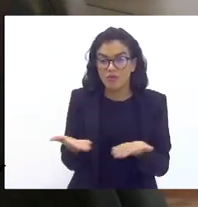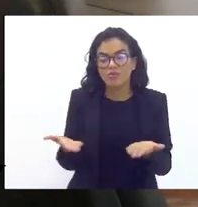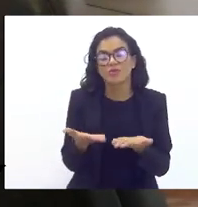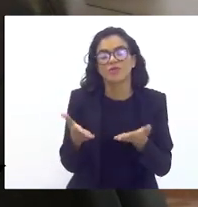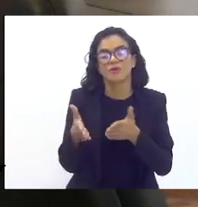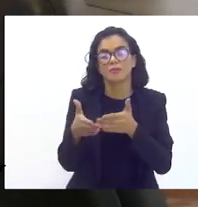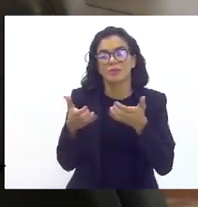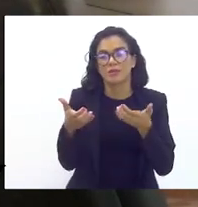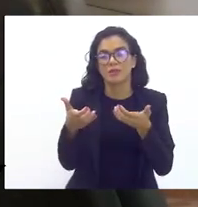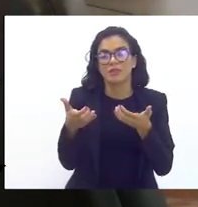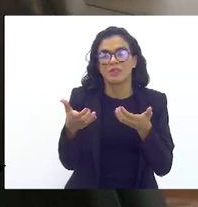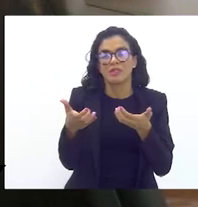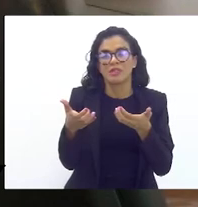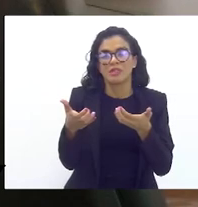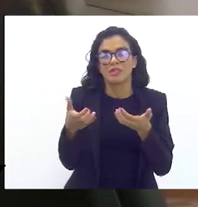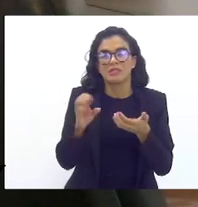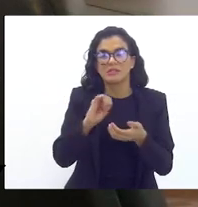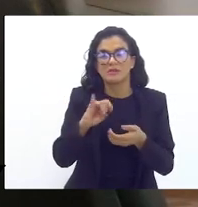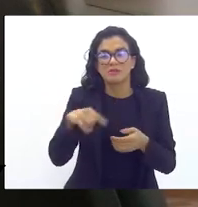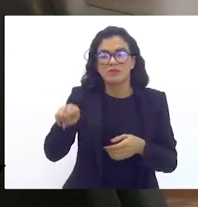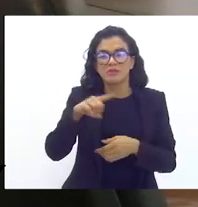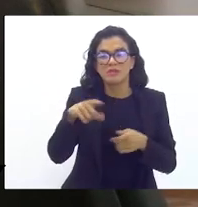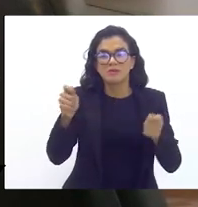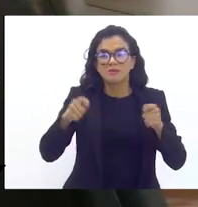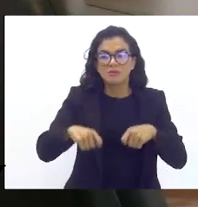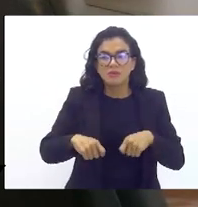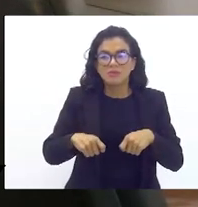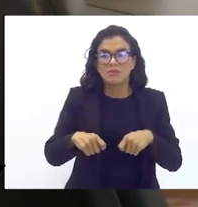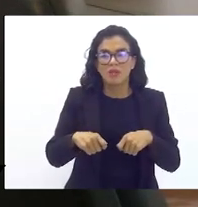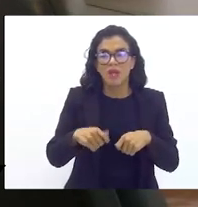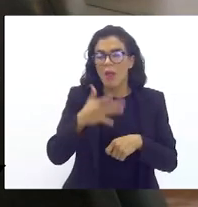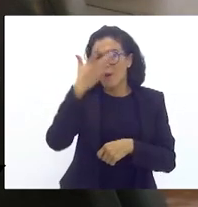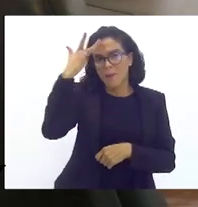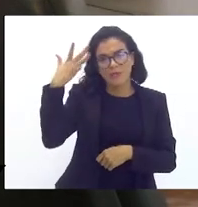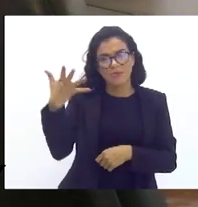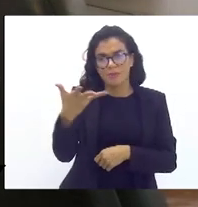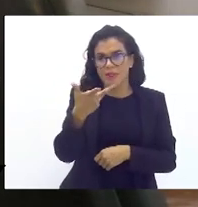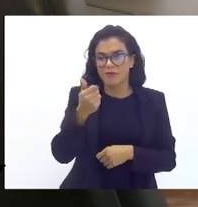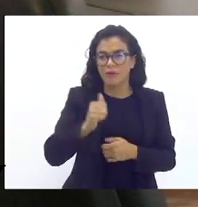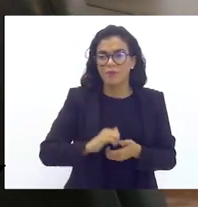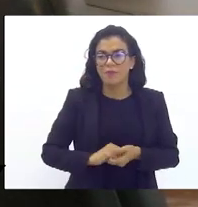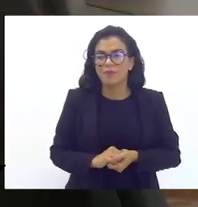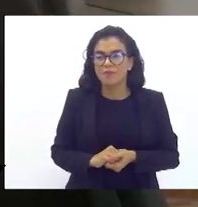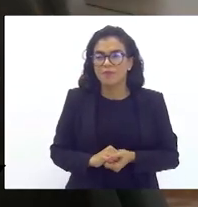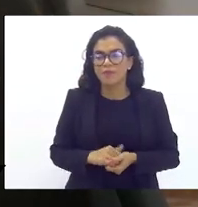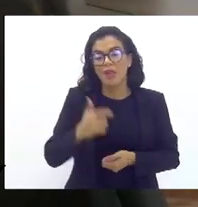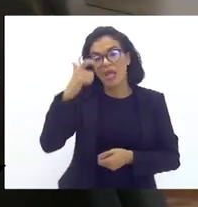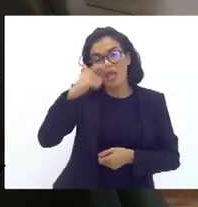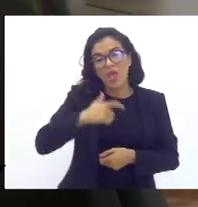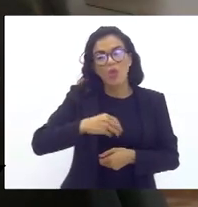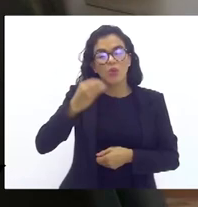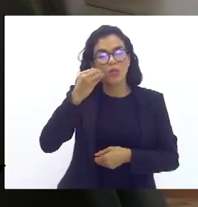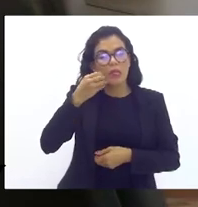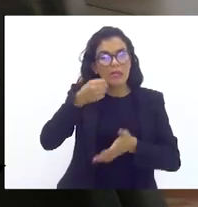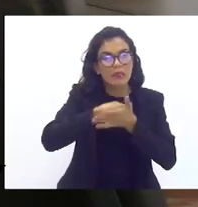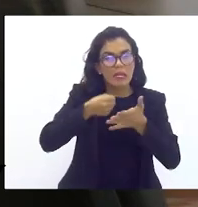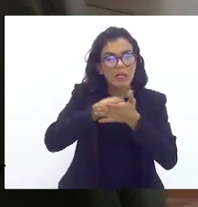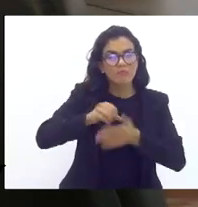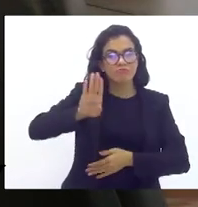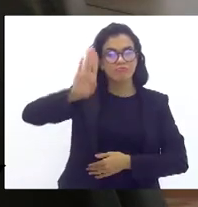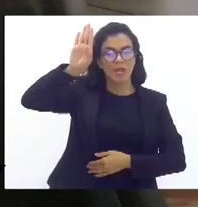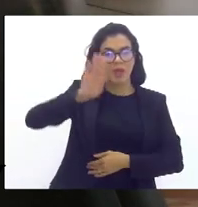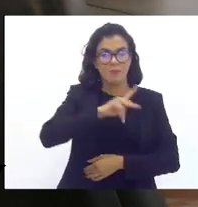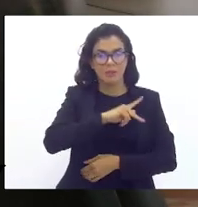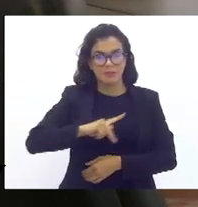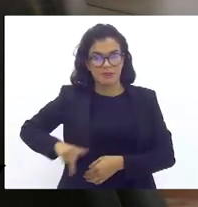que ele entre em contato com você se vocês puderem também convidá-lo ele é a pessoa maravilhosa né Eu sou pré-candidato a vereador estarei com o Renato